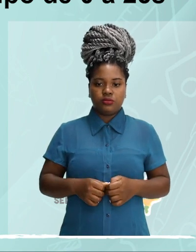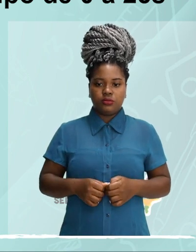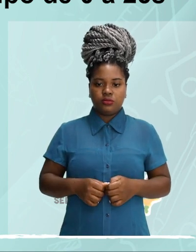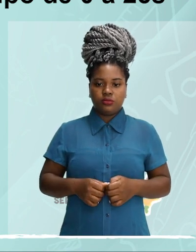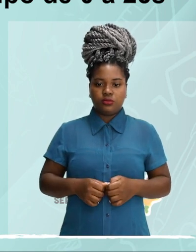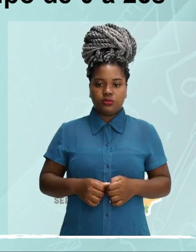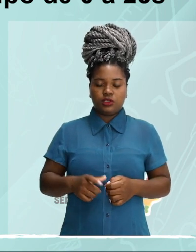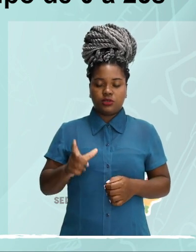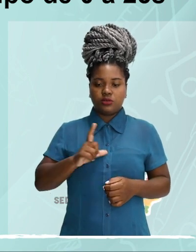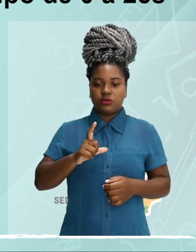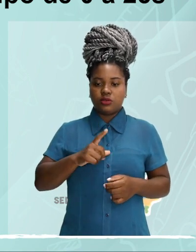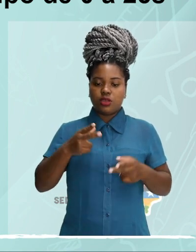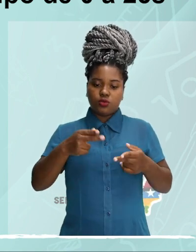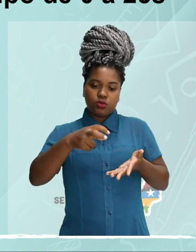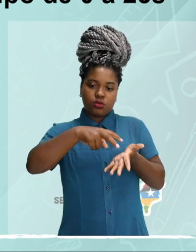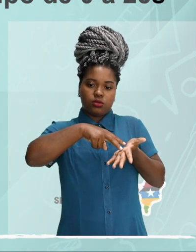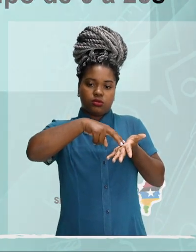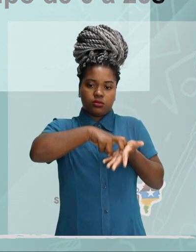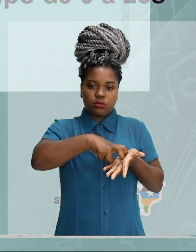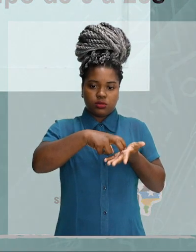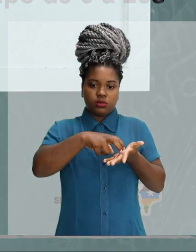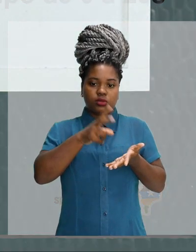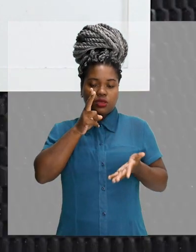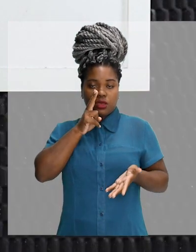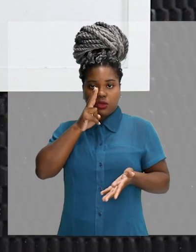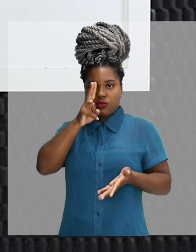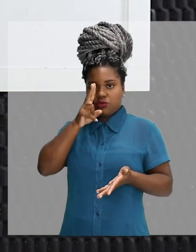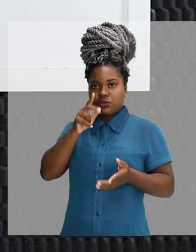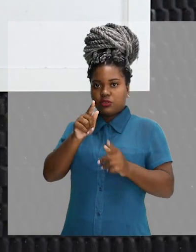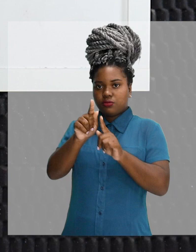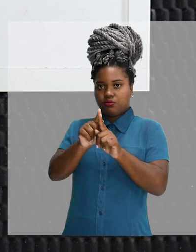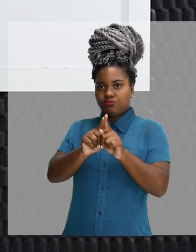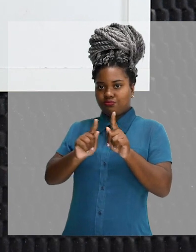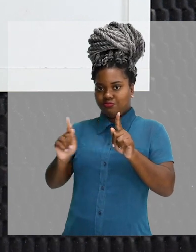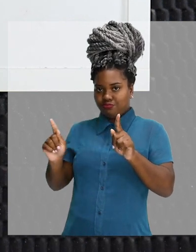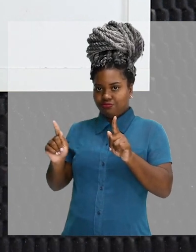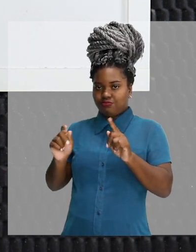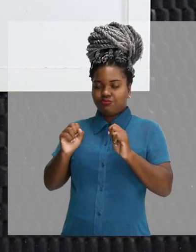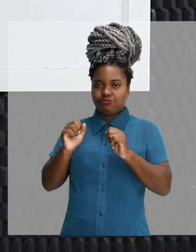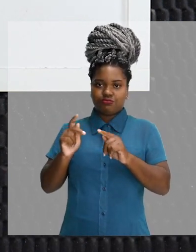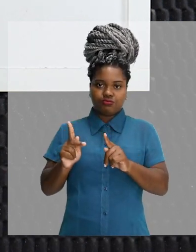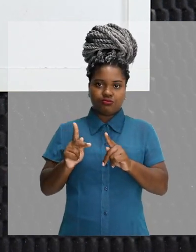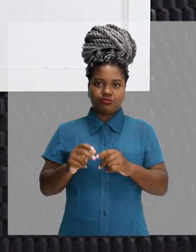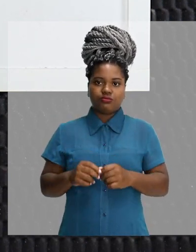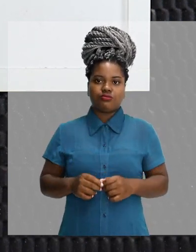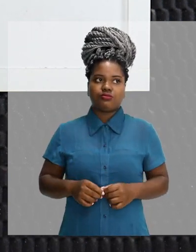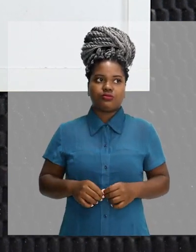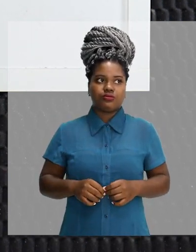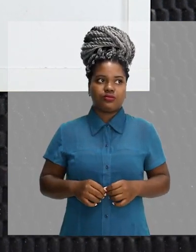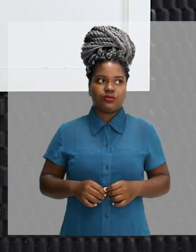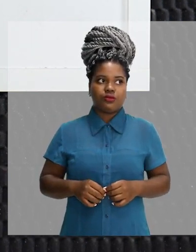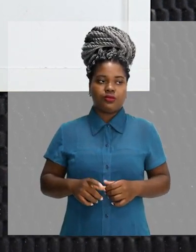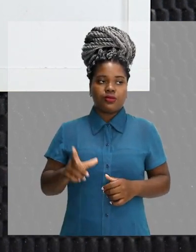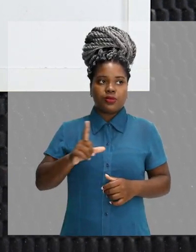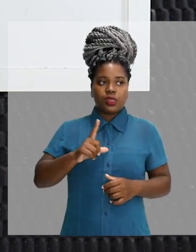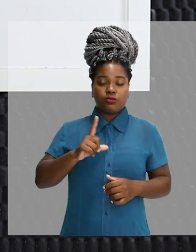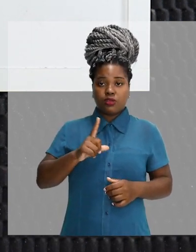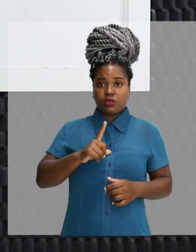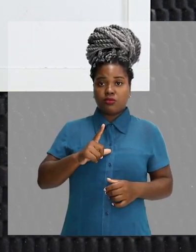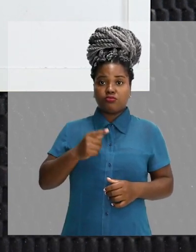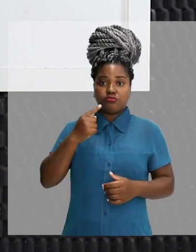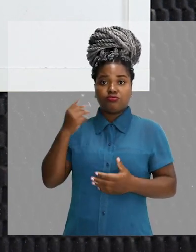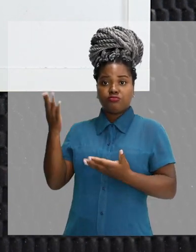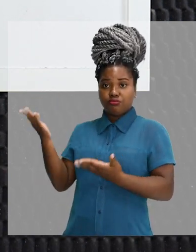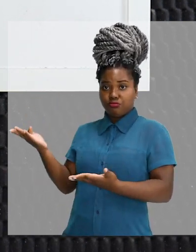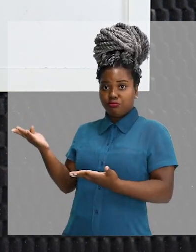mesmo impulso que a força representada no gráfico. Então, eu vou passar esse gráfico para cá.